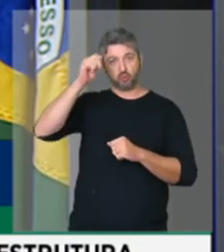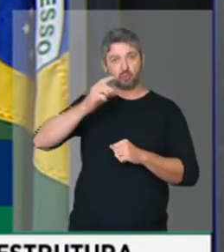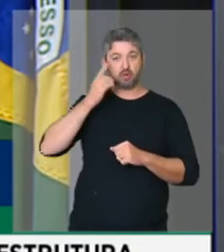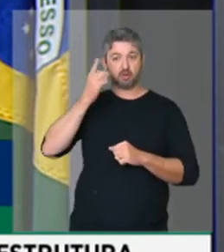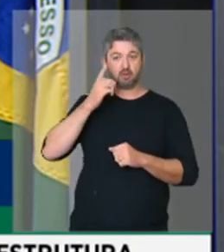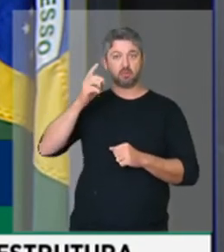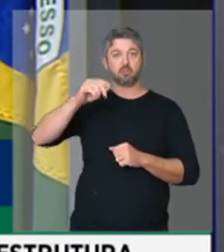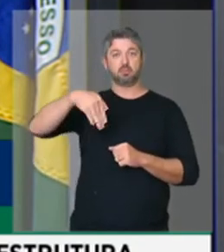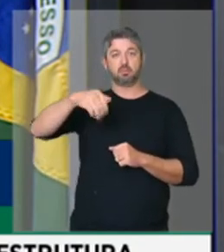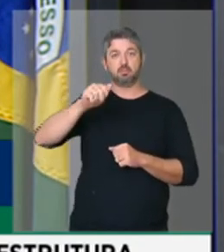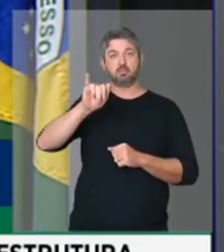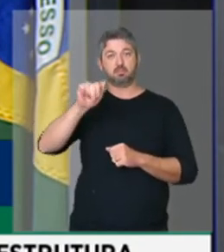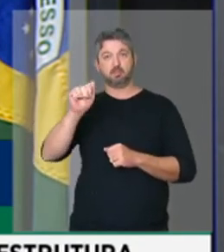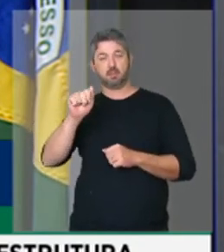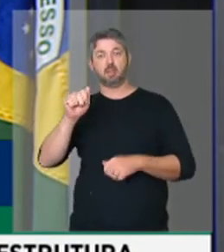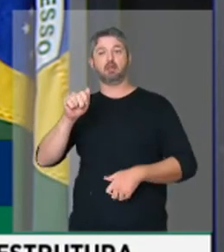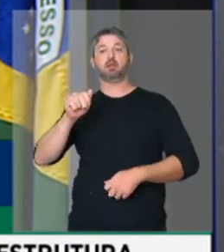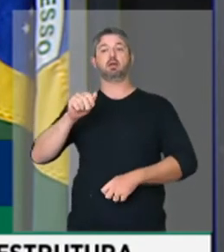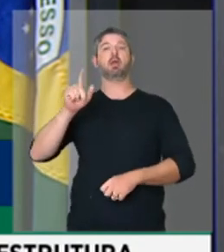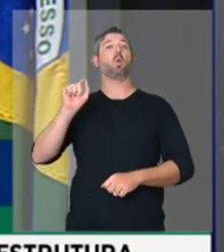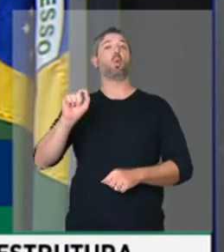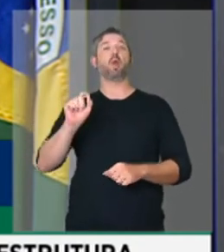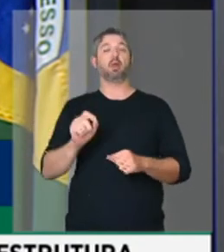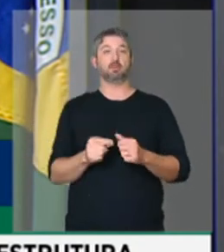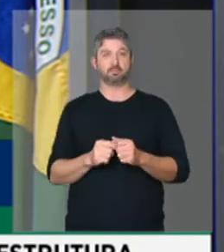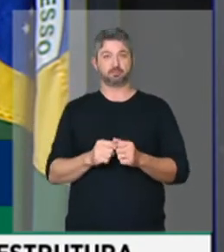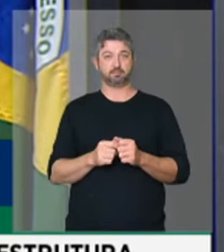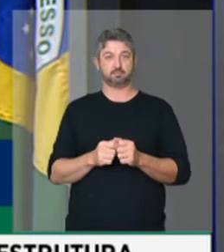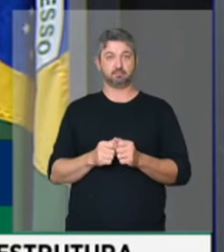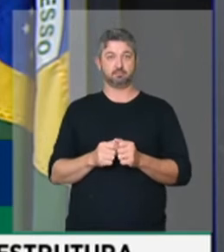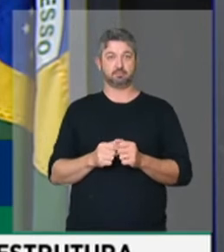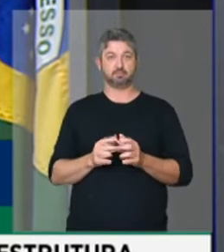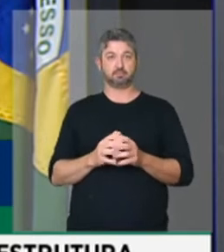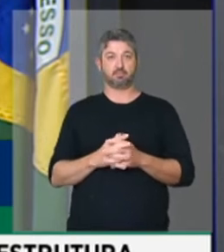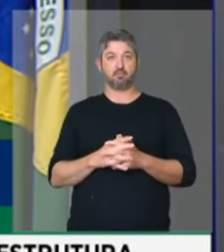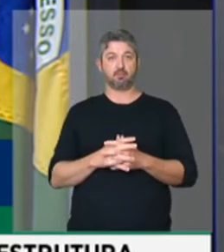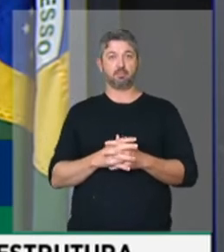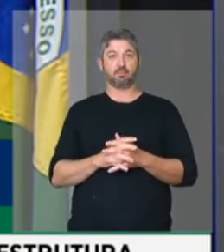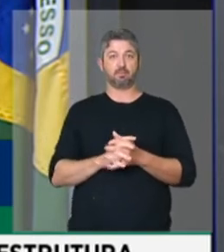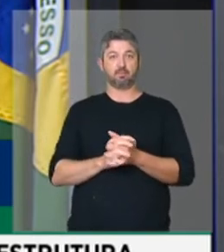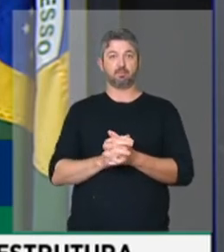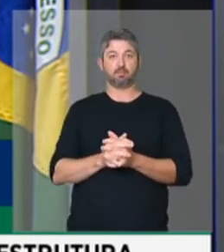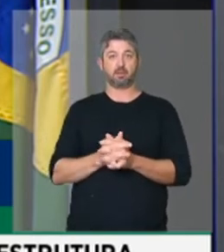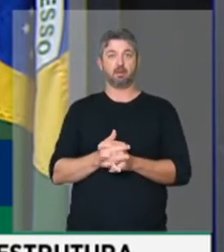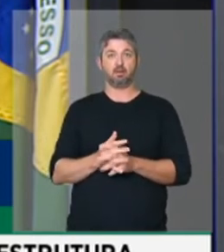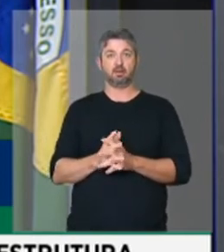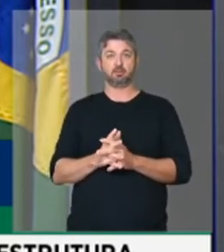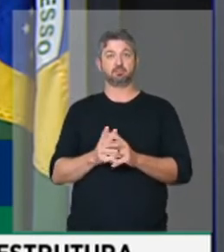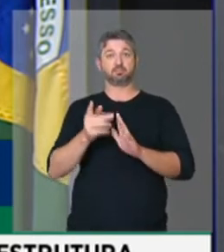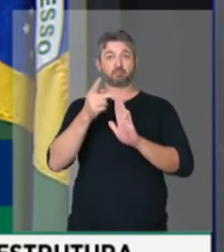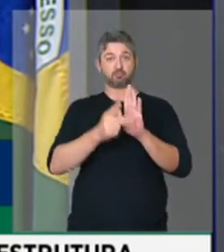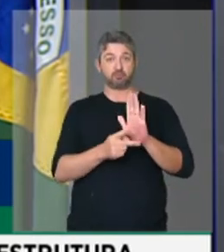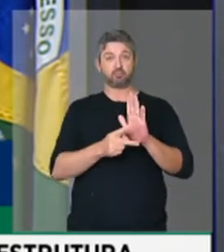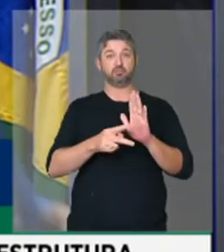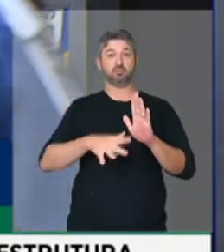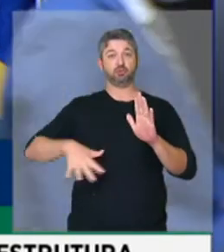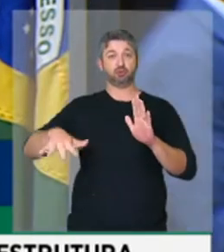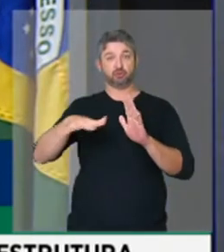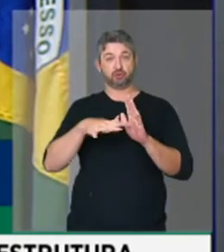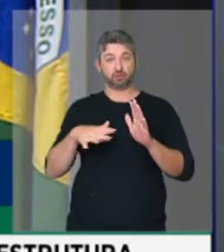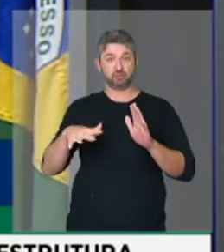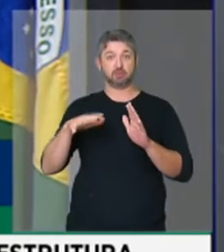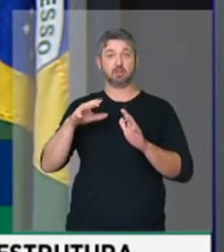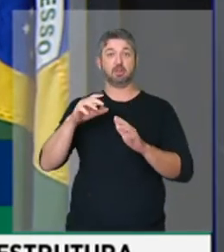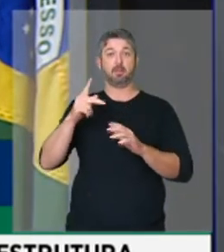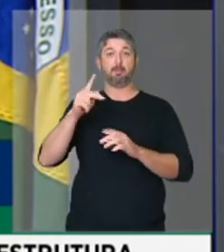Maia, que são as seguintes. Primeiro, remoção do rol expandido de projetos de setores prioritários.